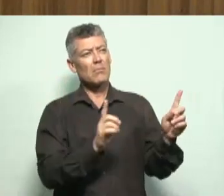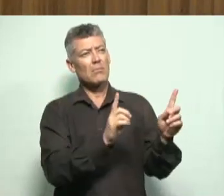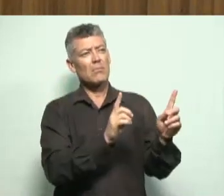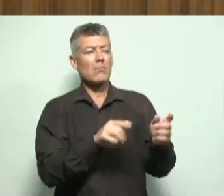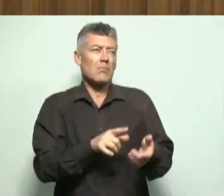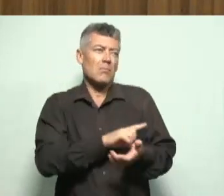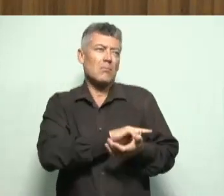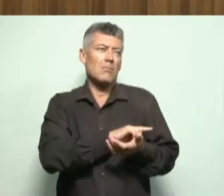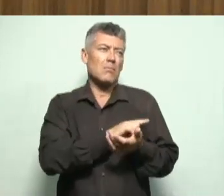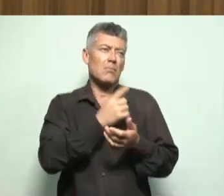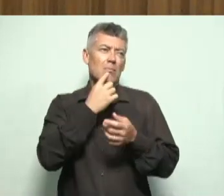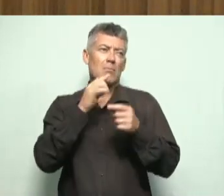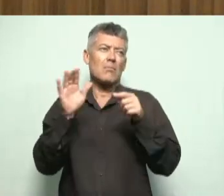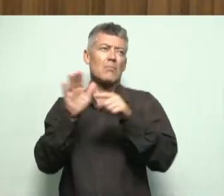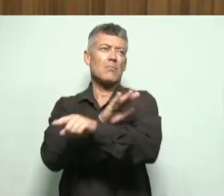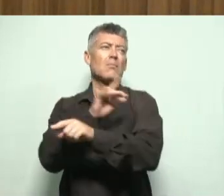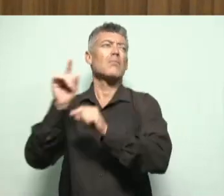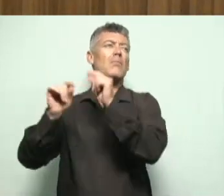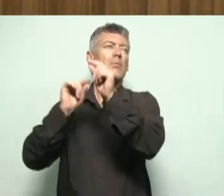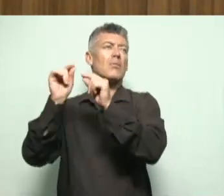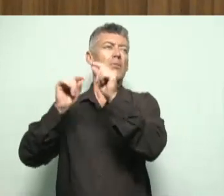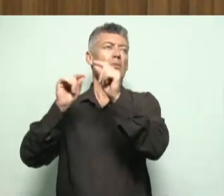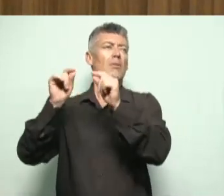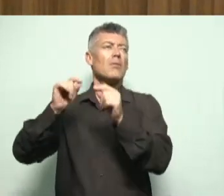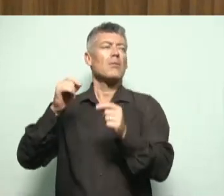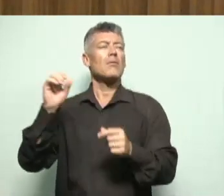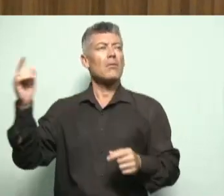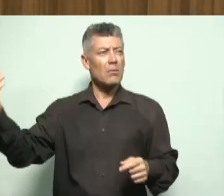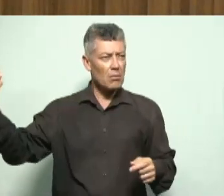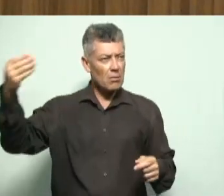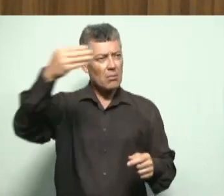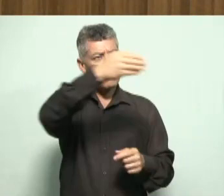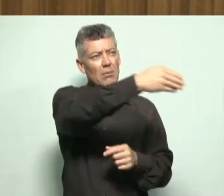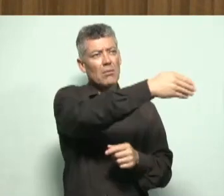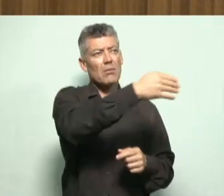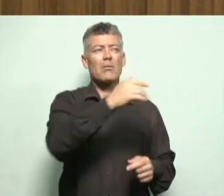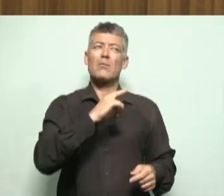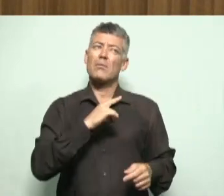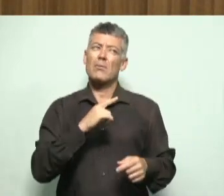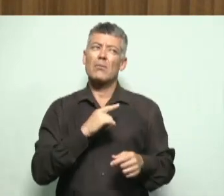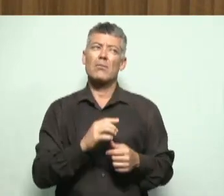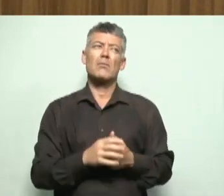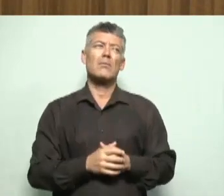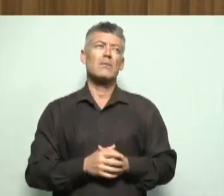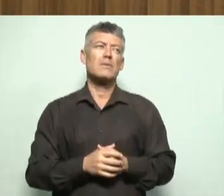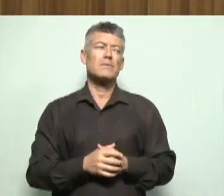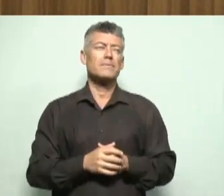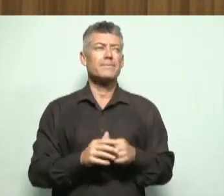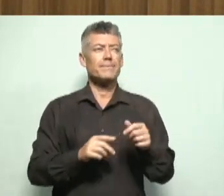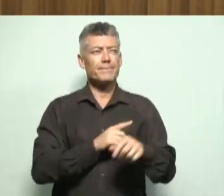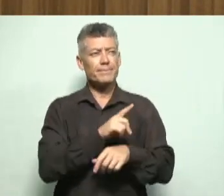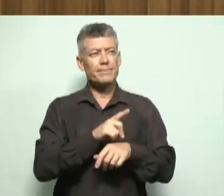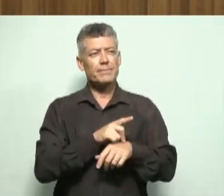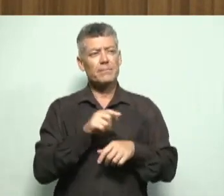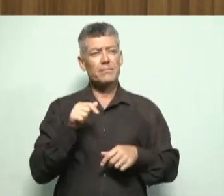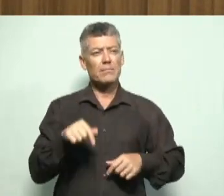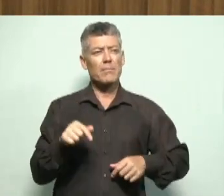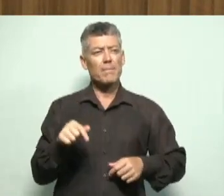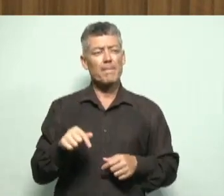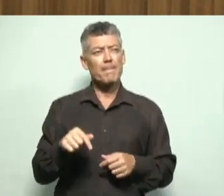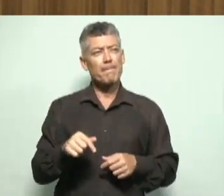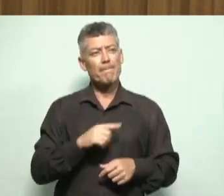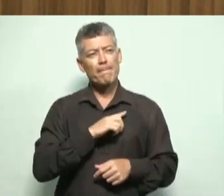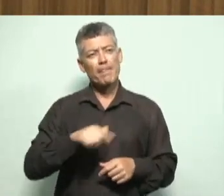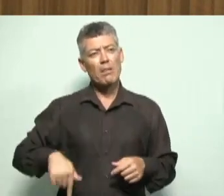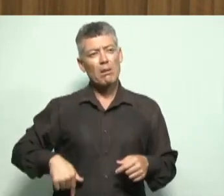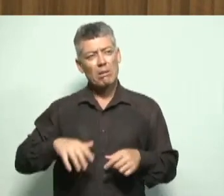antes e começaram os ataques nas redes sociais, porque senão ela tinha ido sim. Então, esse país, minha gente, aqui eu não estou atacando o governo,